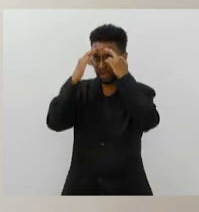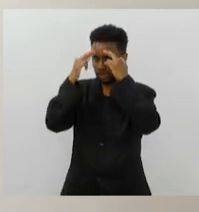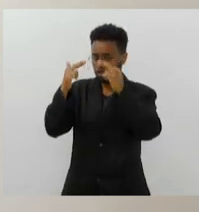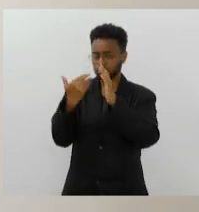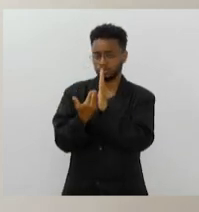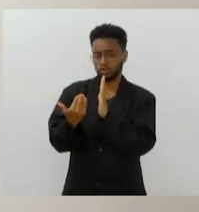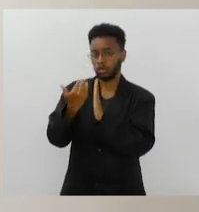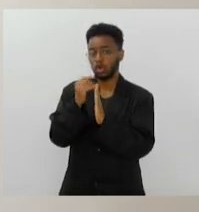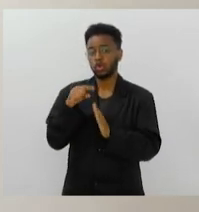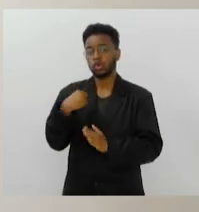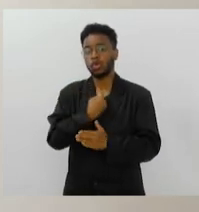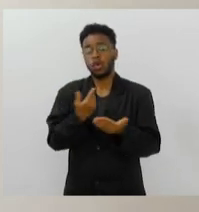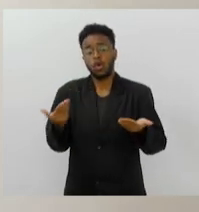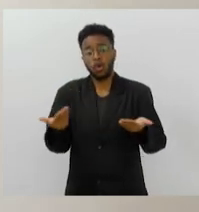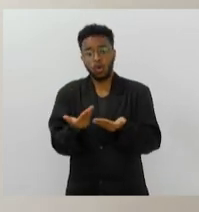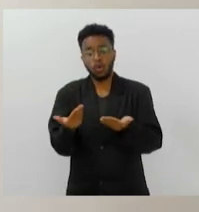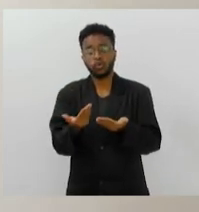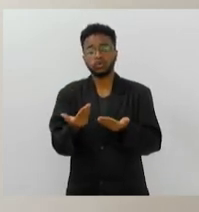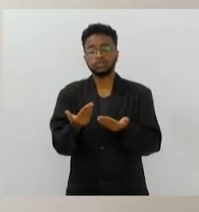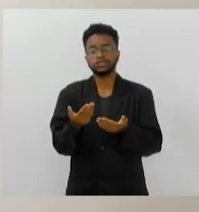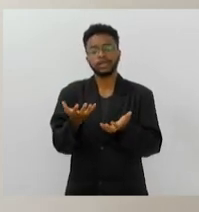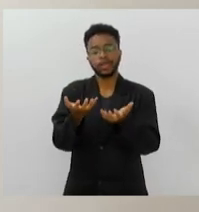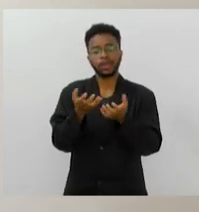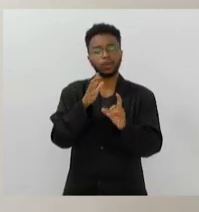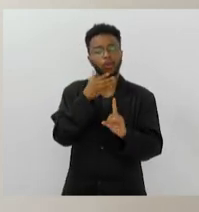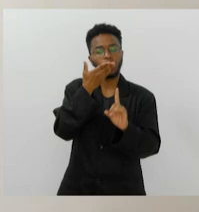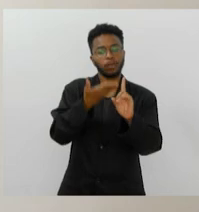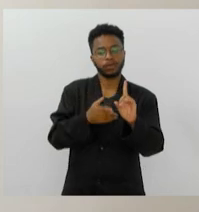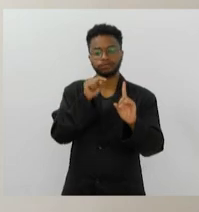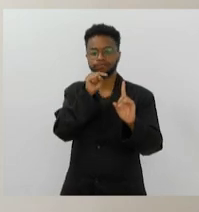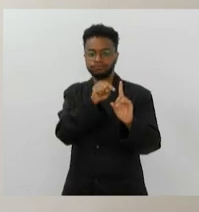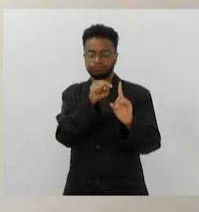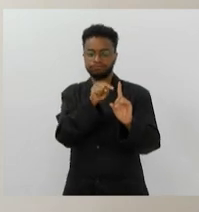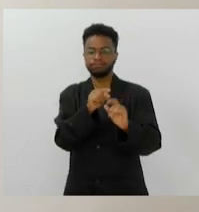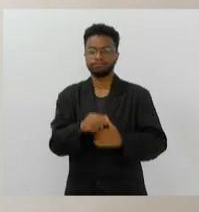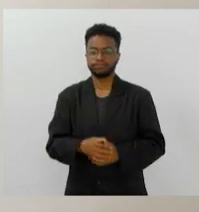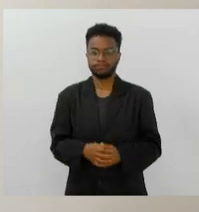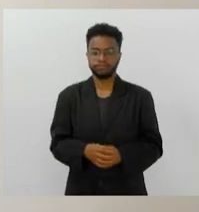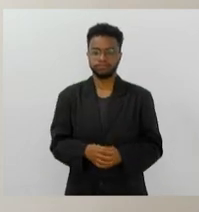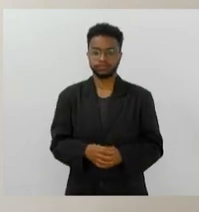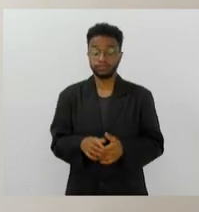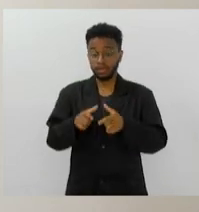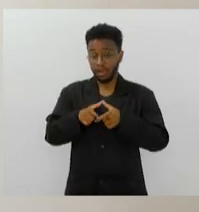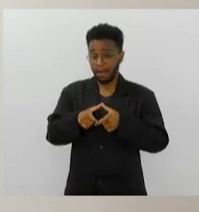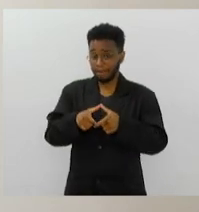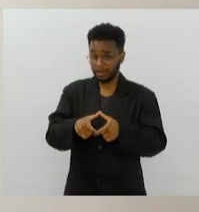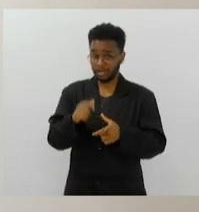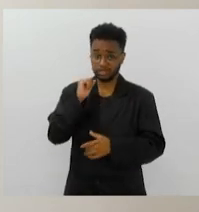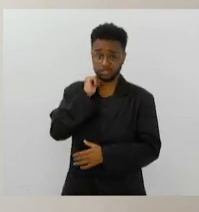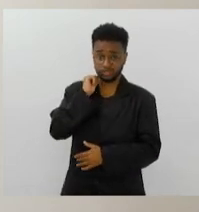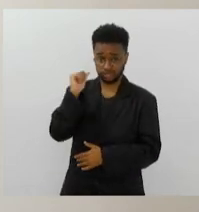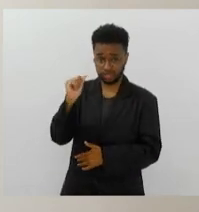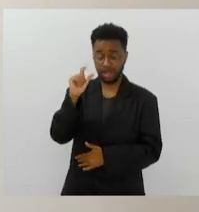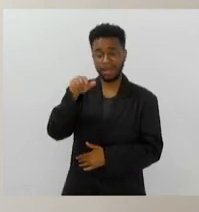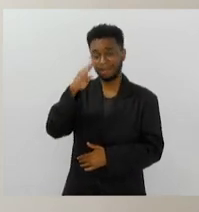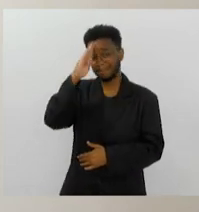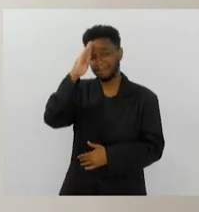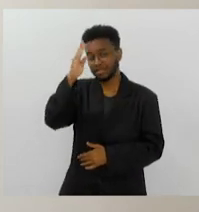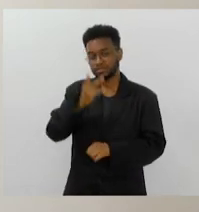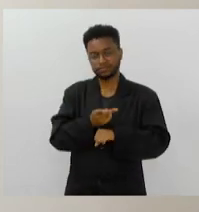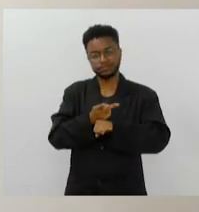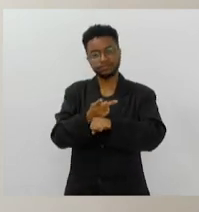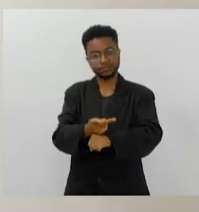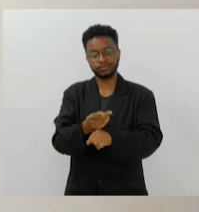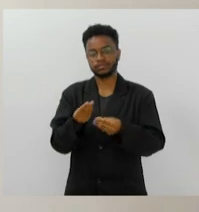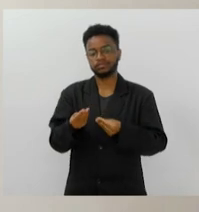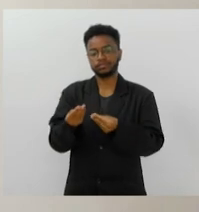nos reunimos hoje para prestar uma merecida homenagem ao senhor Orlandino. A medalha Tiradentes, a maior honraria concedida